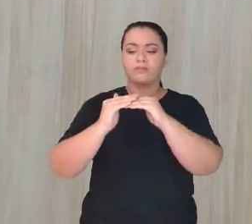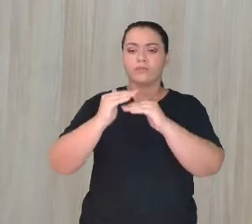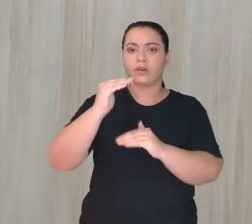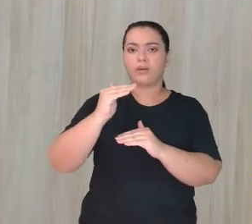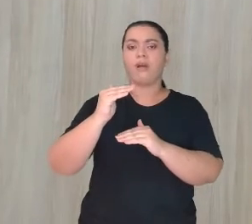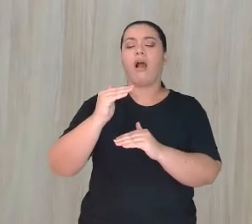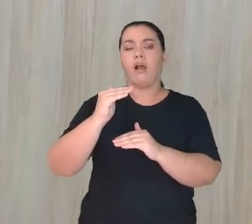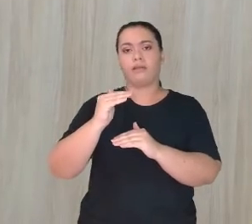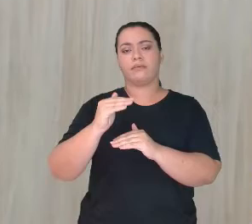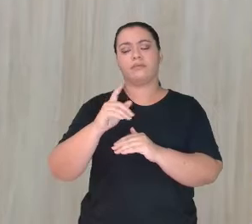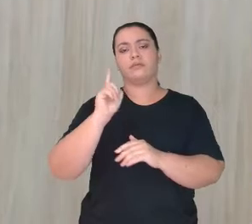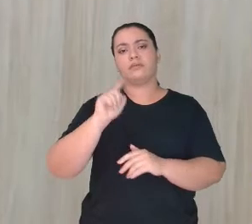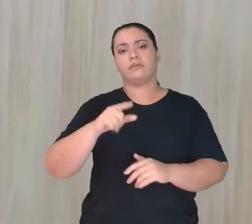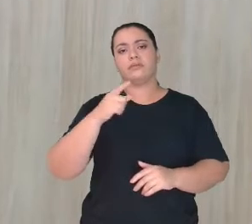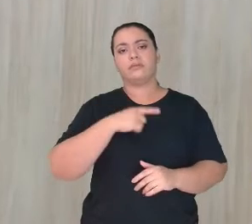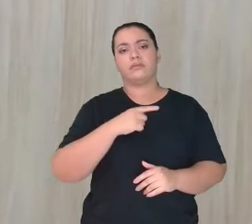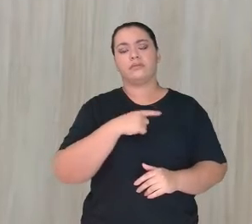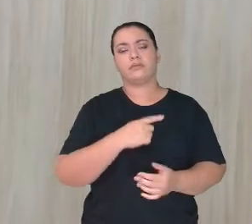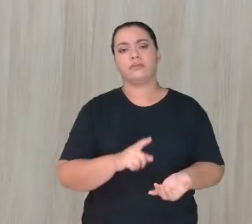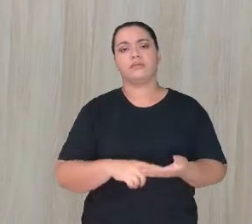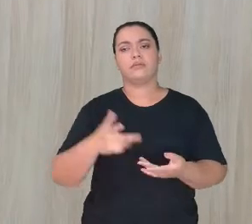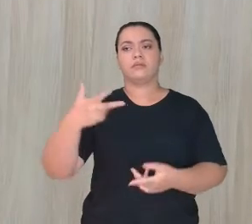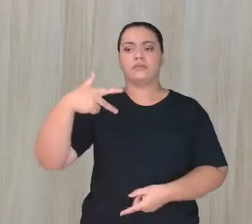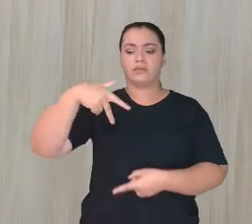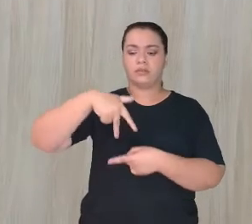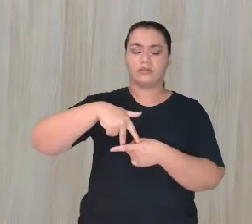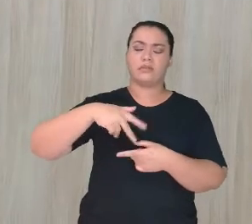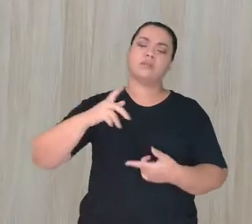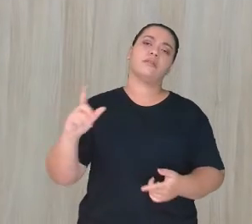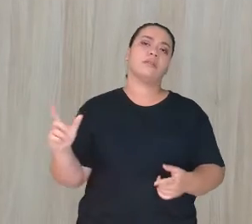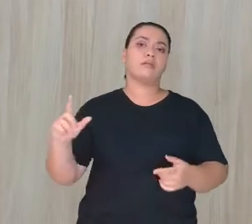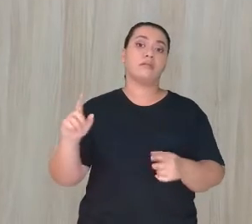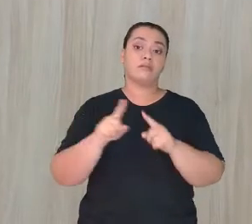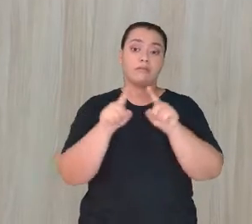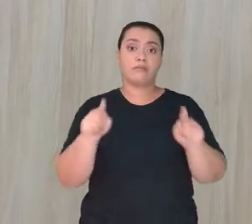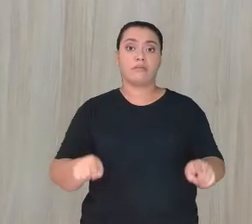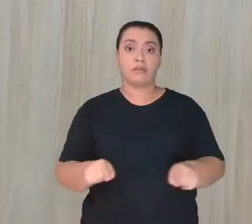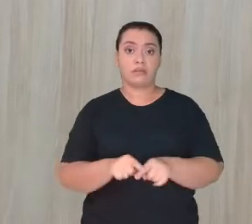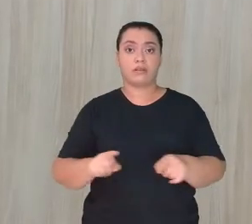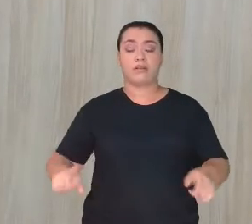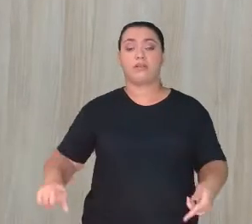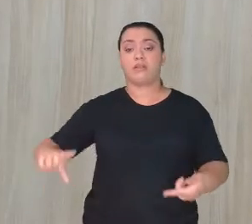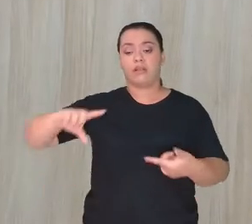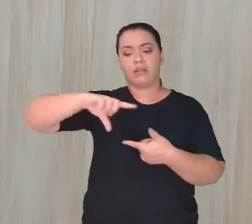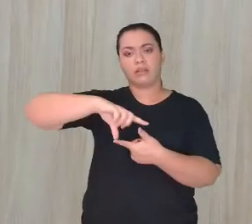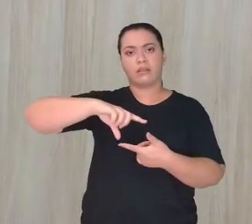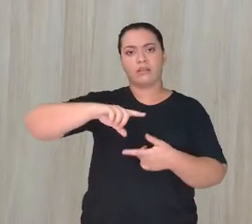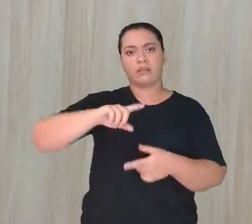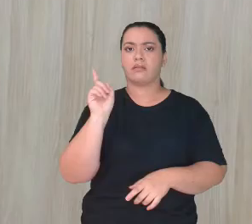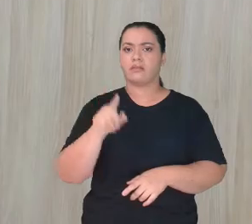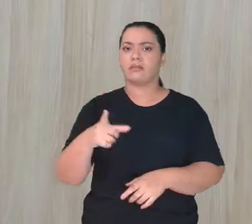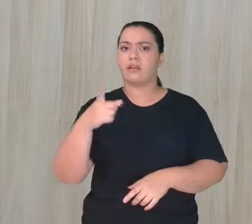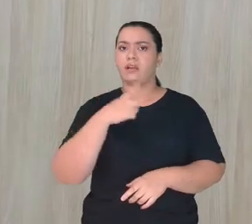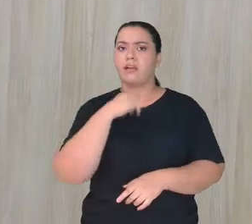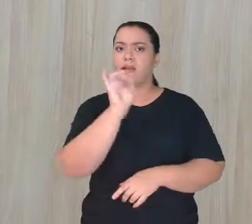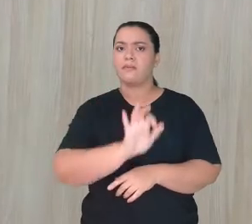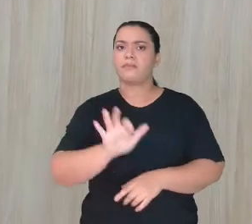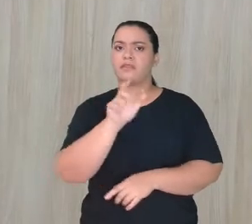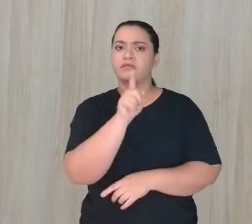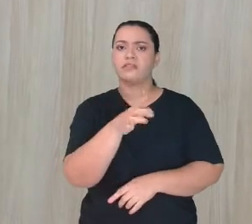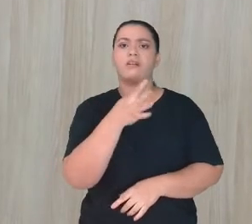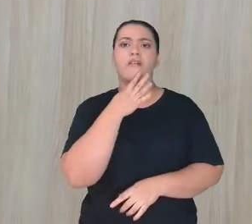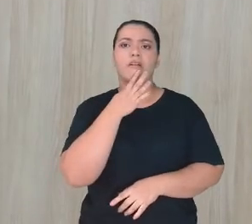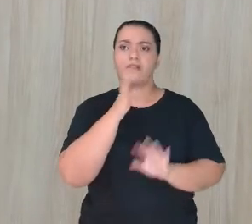e gerar, através de figuras conhecidas como triângulo, quadrado e retângulo, gerar figuras que você conhece. Exatamente. Como